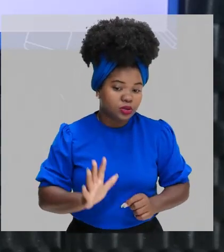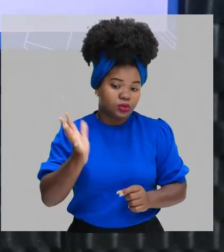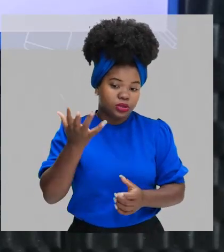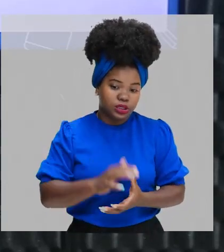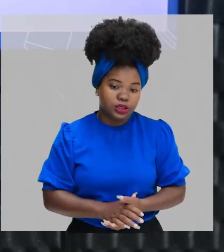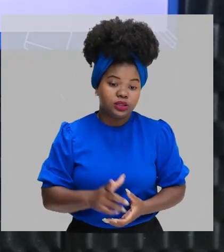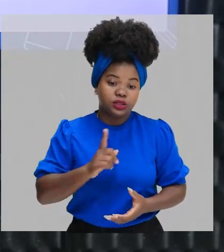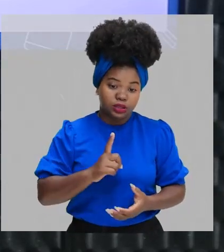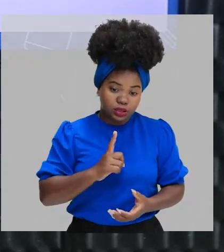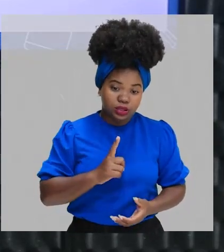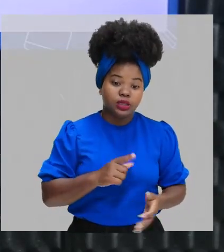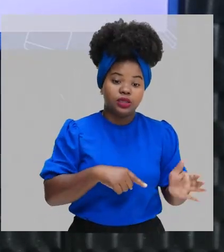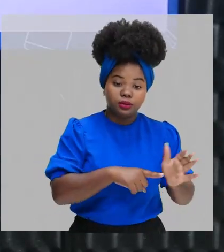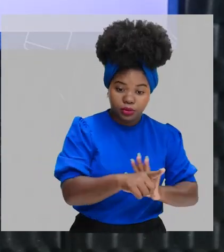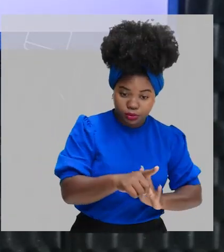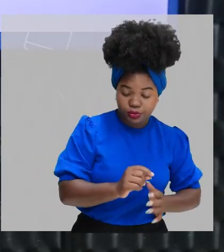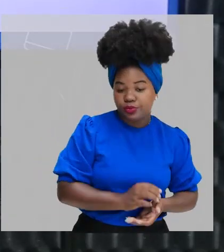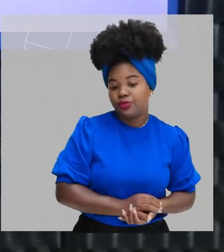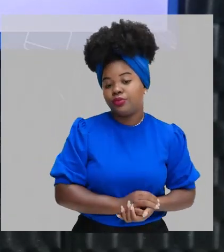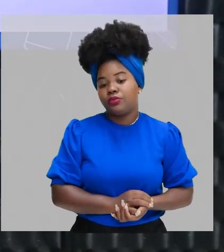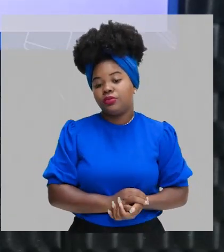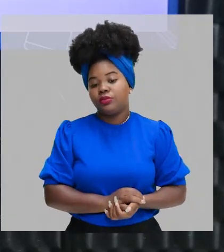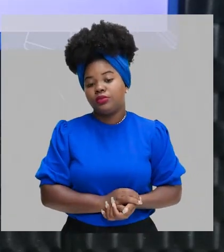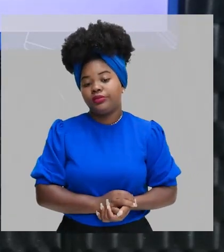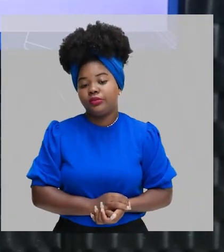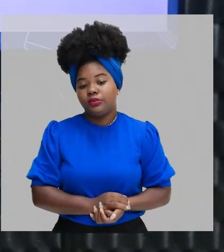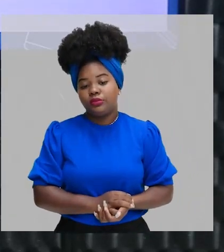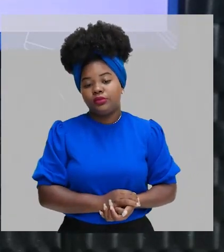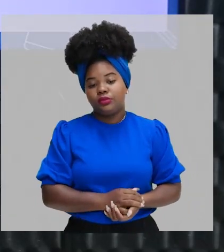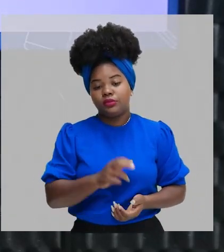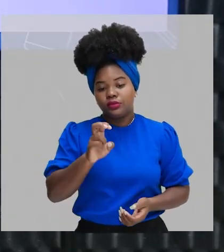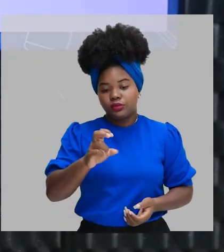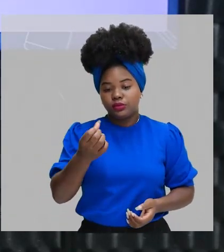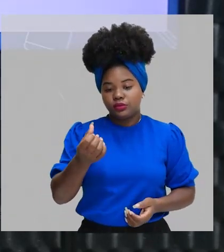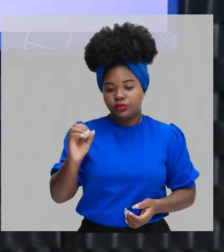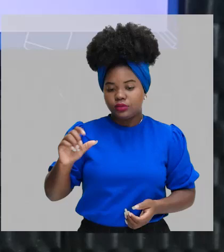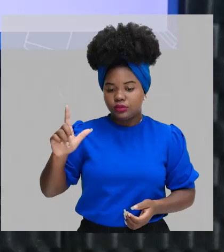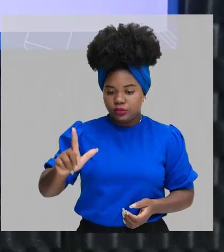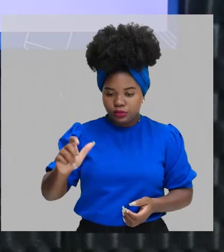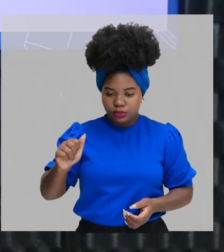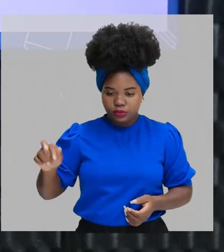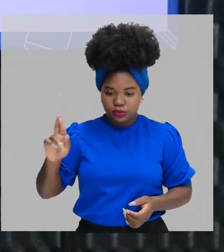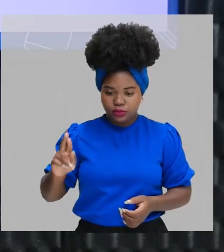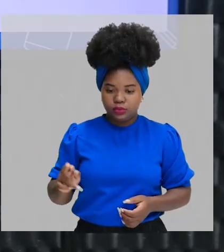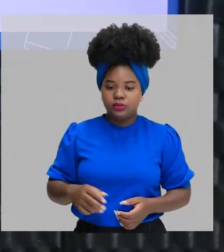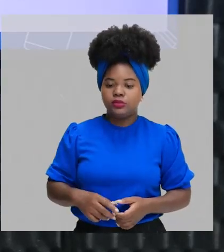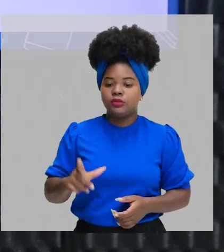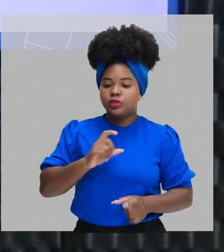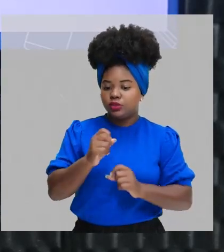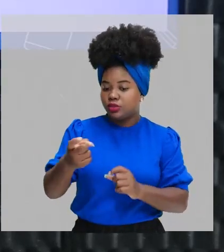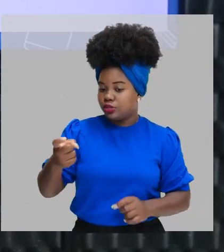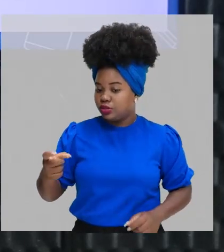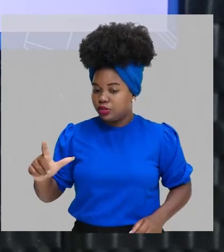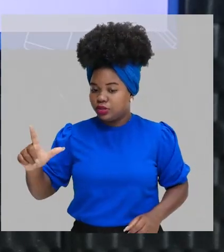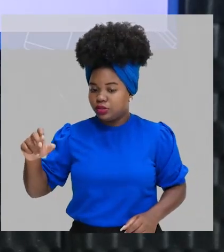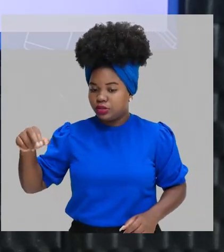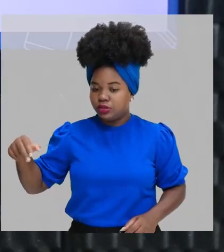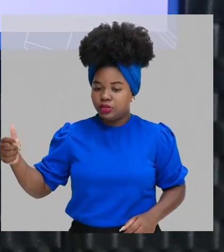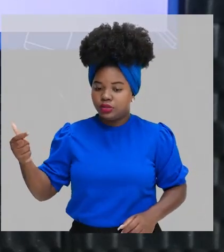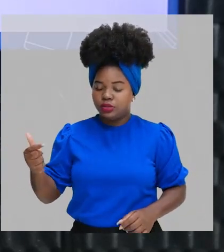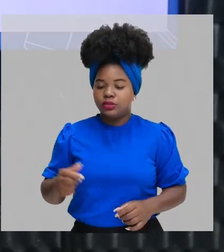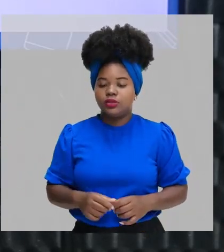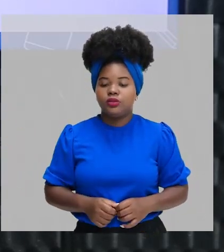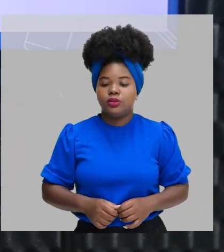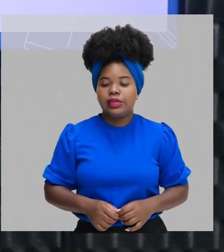bem? 560 litros de ar vai corresponder a X litros de nitrogênio, tudo bem?